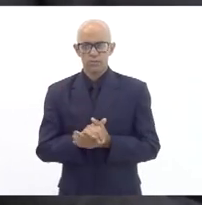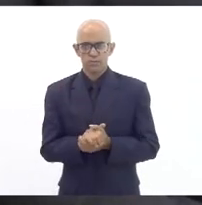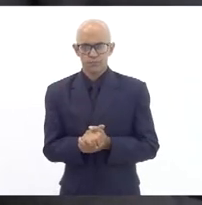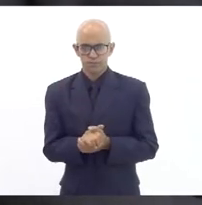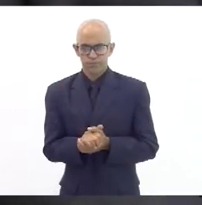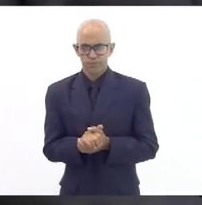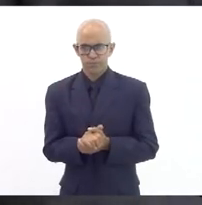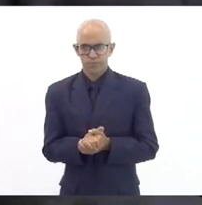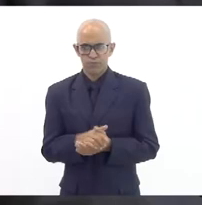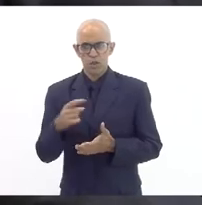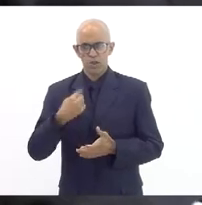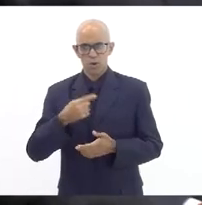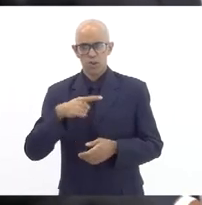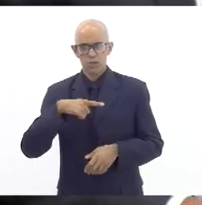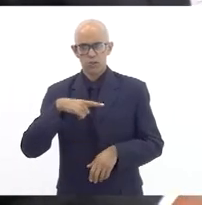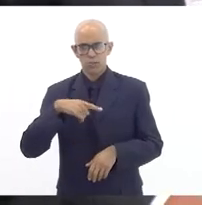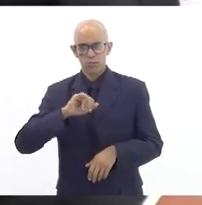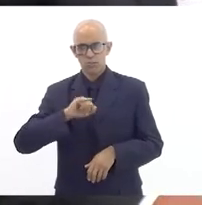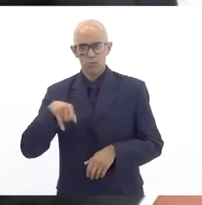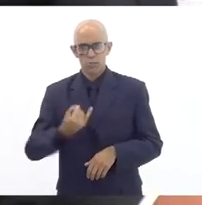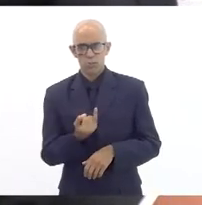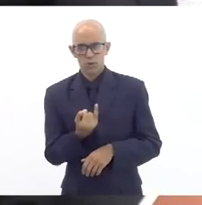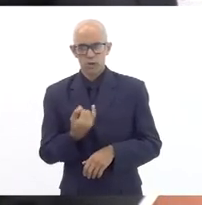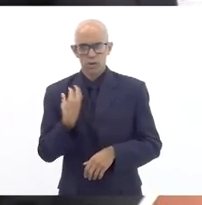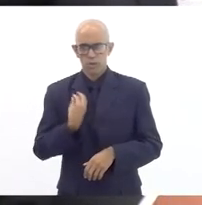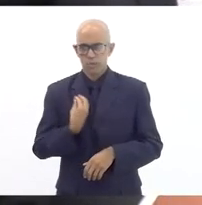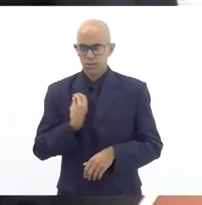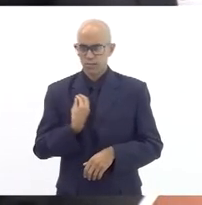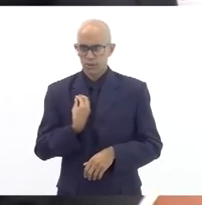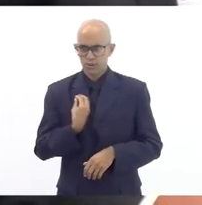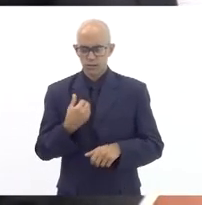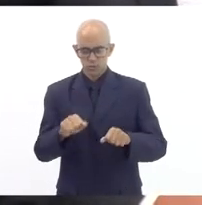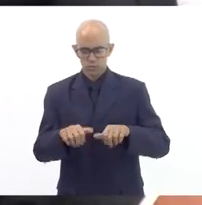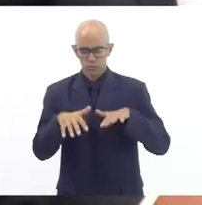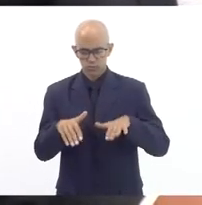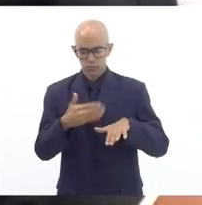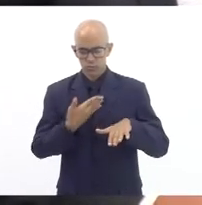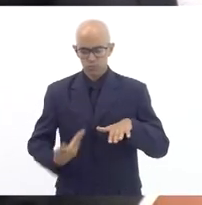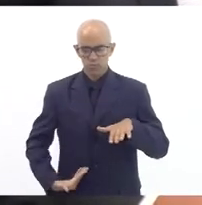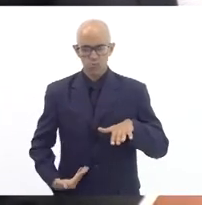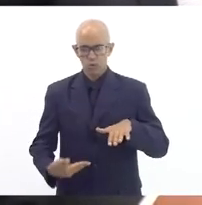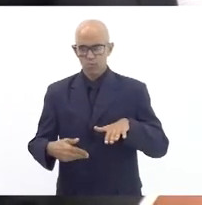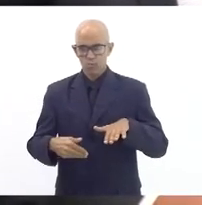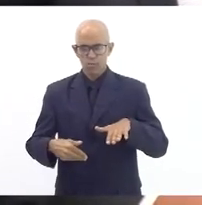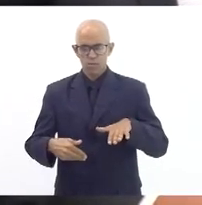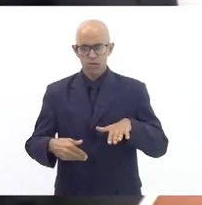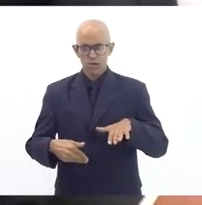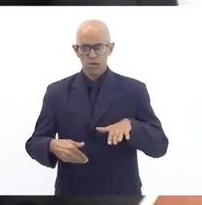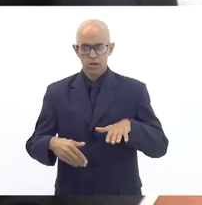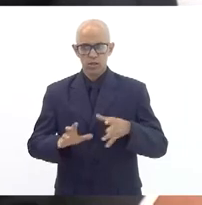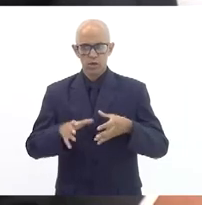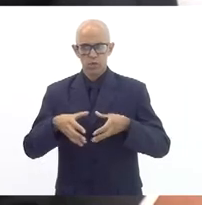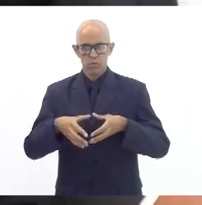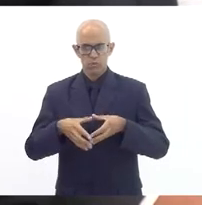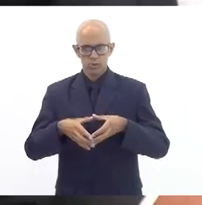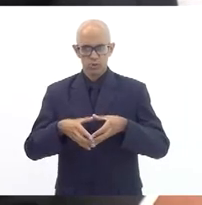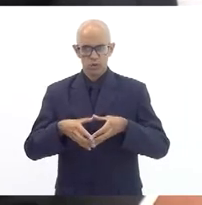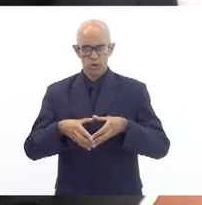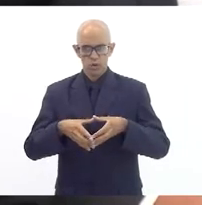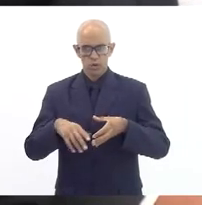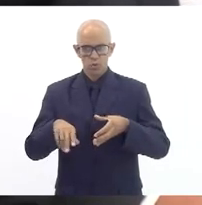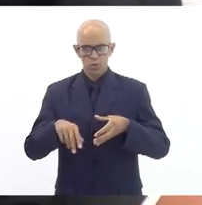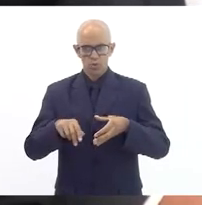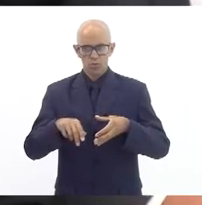a gente teve por oportunidade da participação na audiência pública à época da comissão presidida pelo deputado